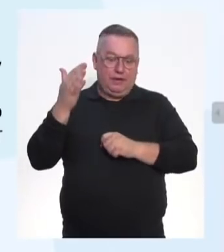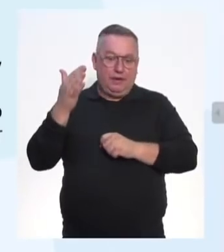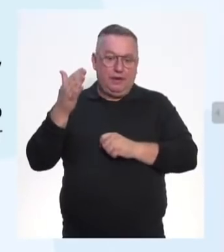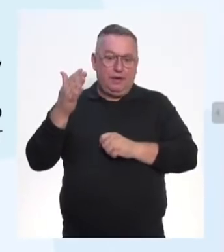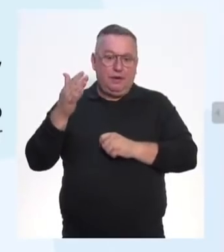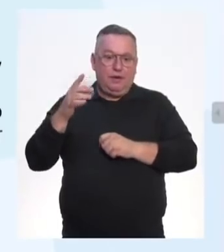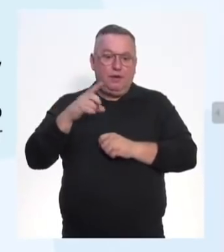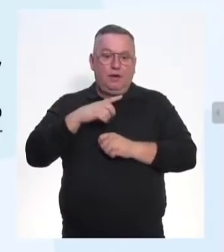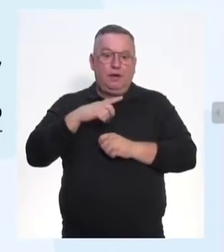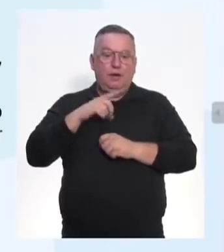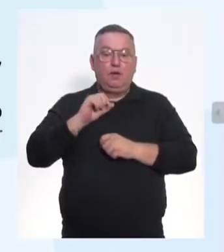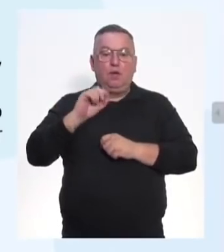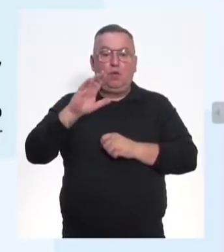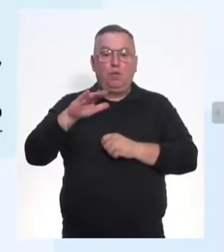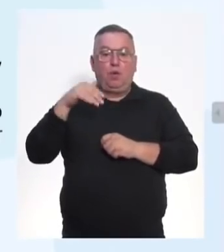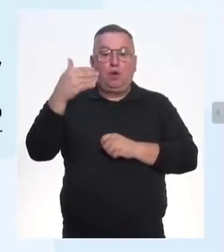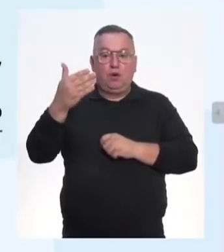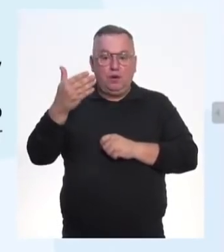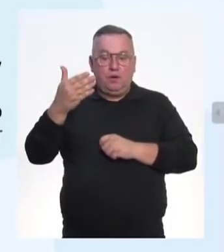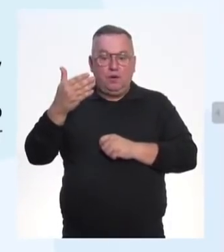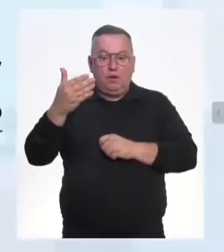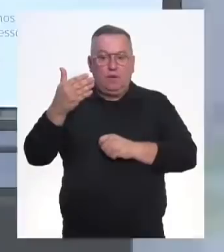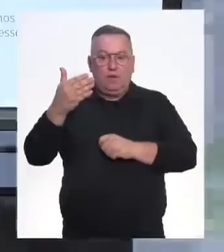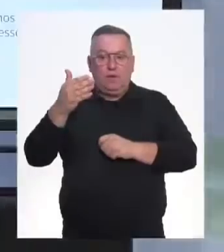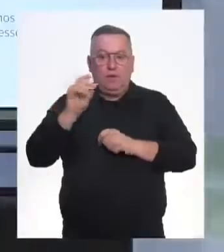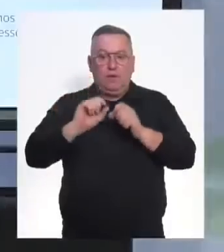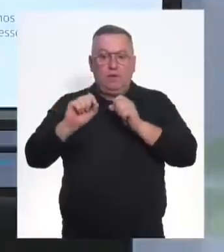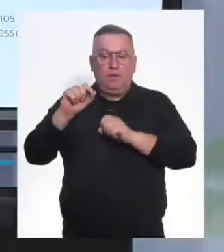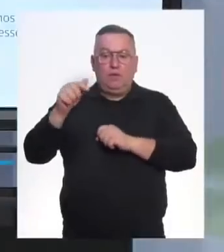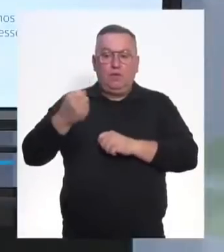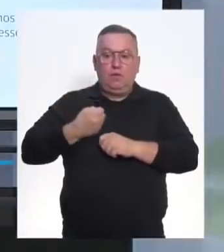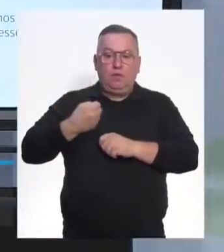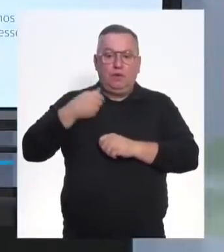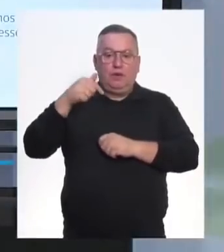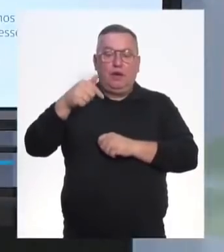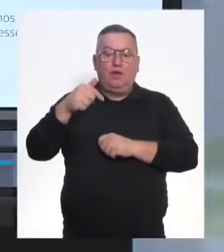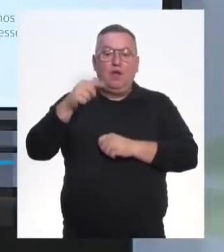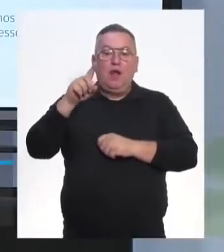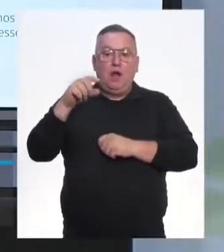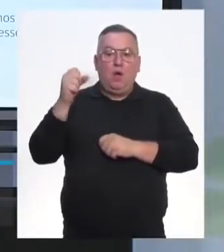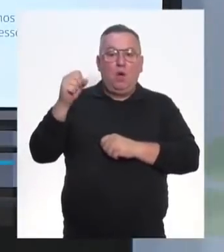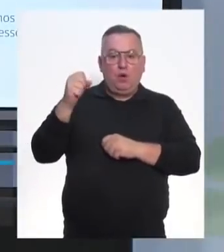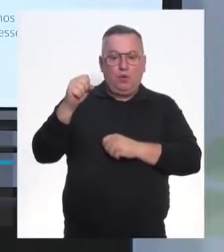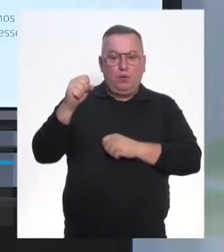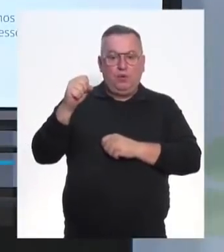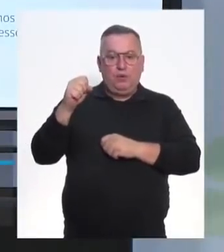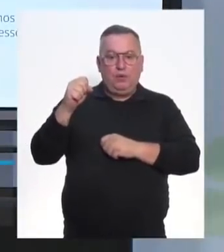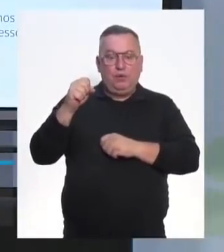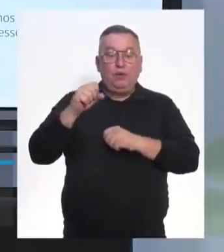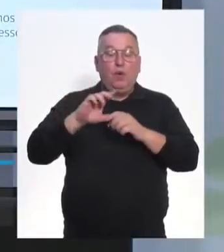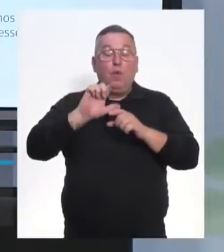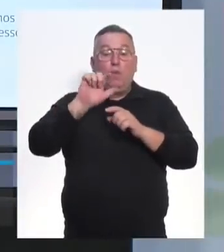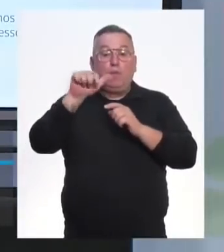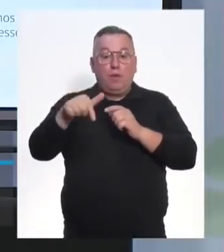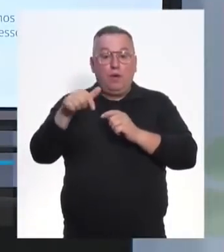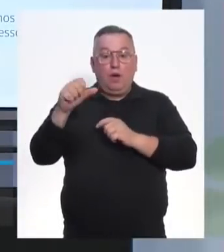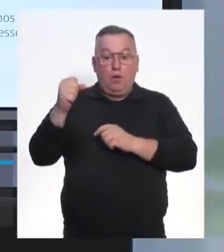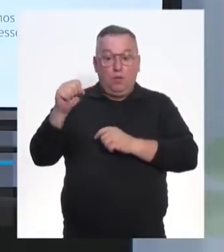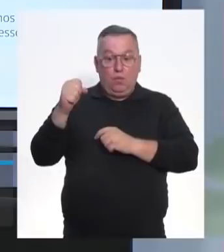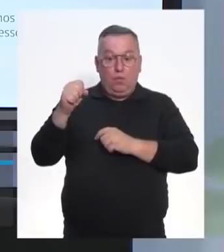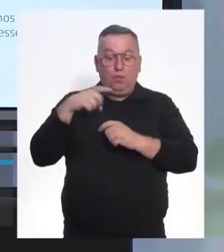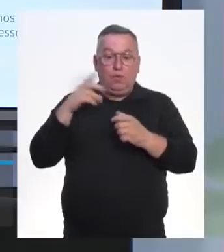Isso, no caso, o próximo, né? O sucessor do 7... É o 8. É o 8. Então, o próximo aí... Então, eu